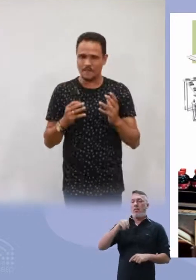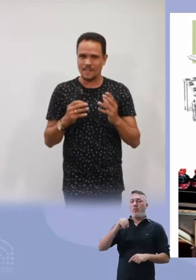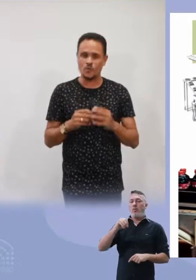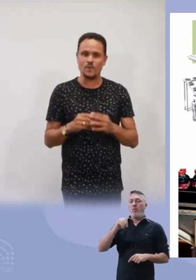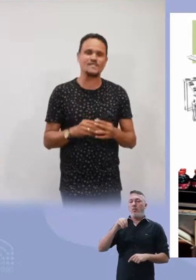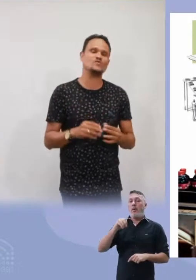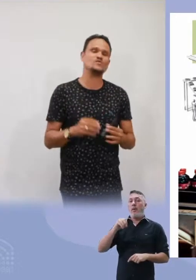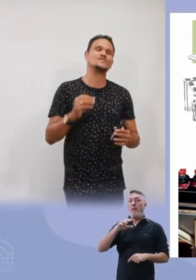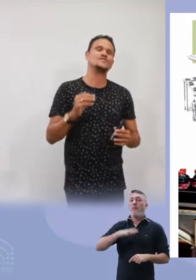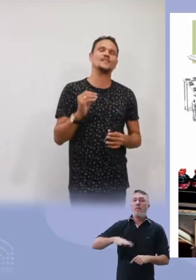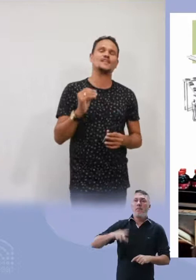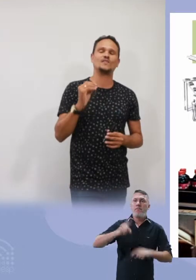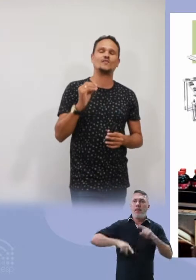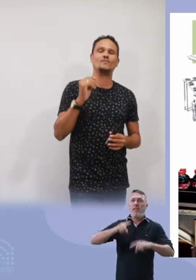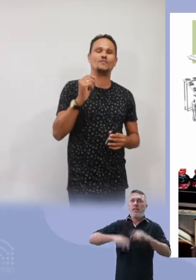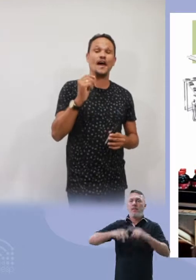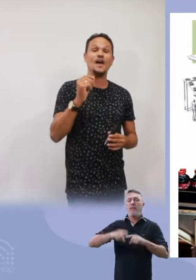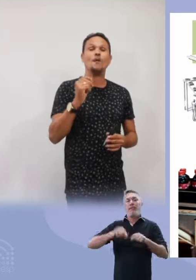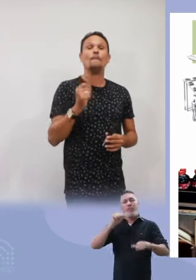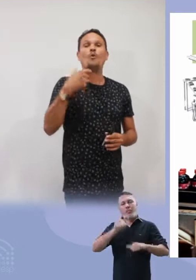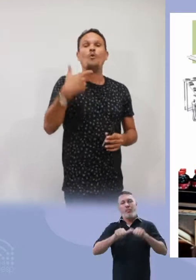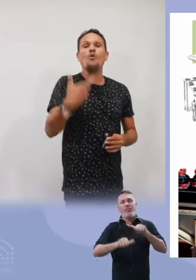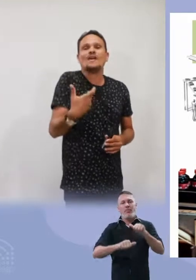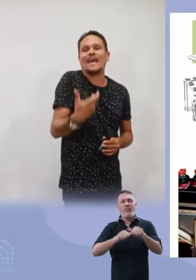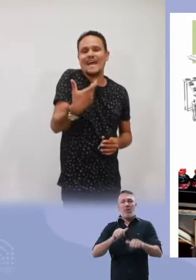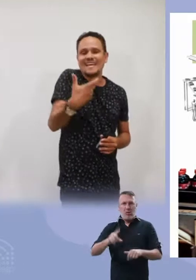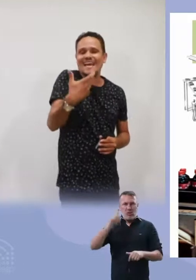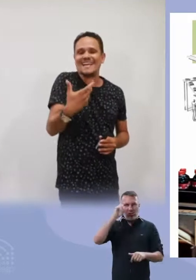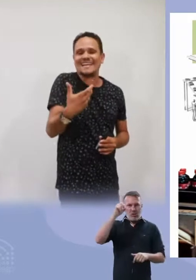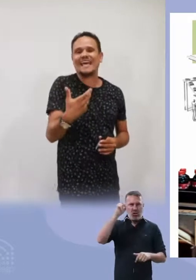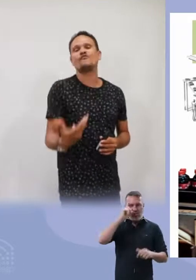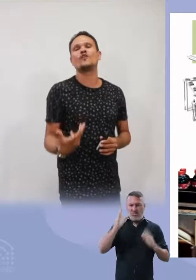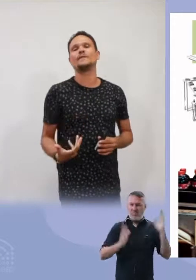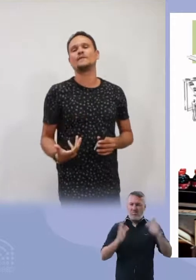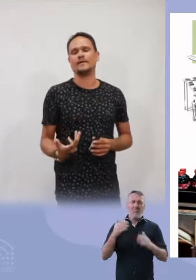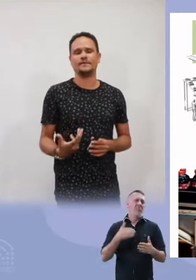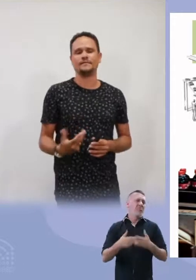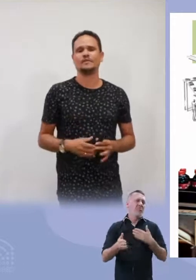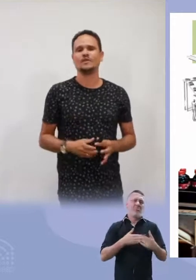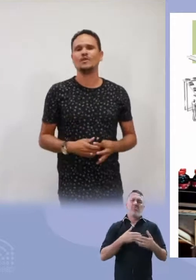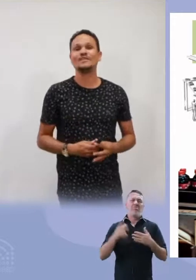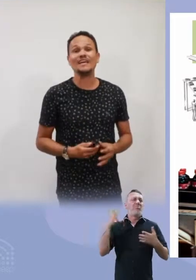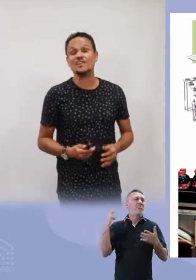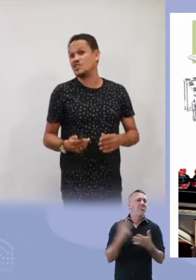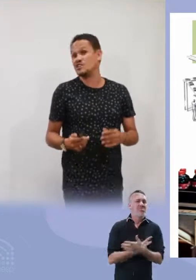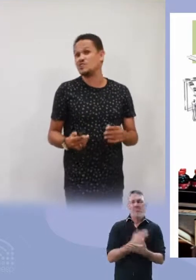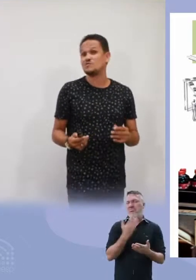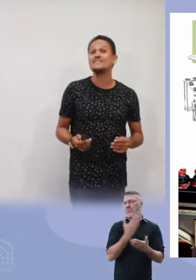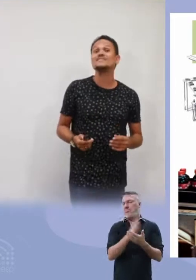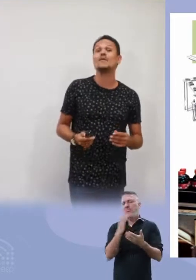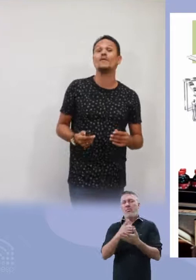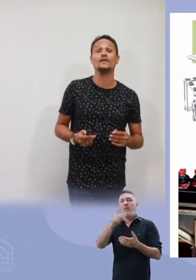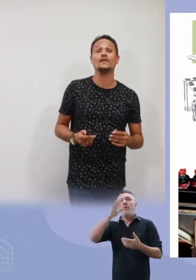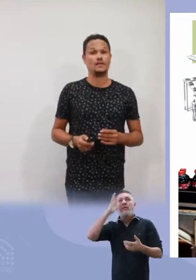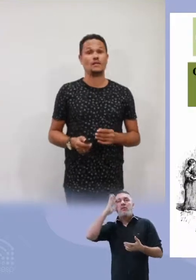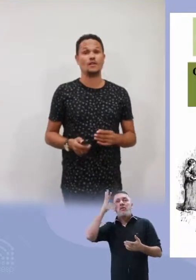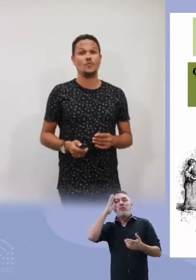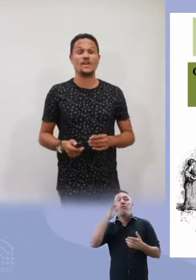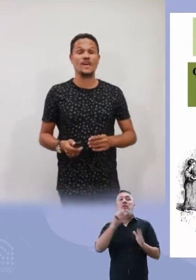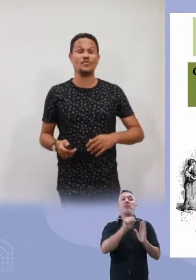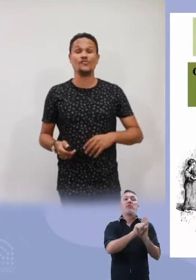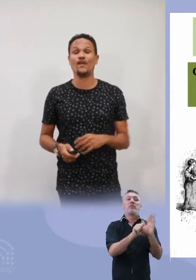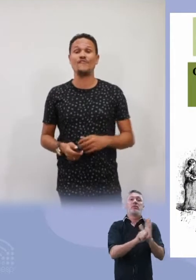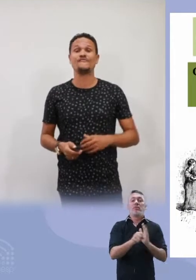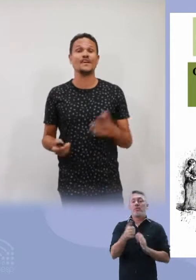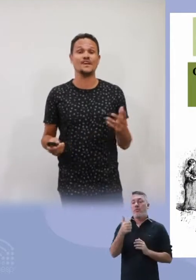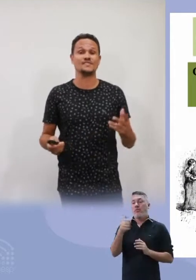não. Eu preciso que você entenda aqui comigo por que a Inglaterra foi o primeiro? O que tinha de especial ali? Por